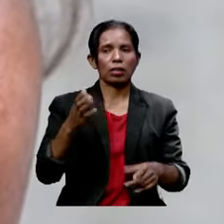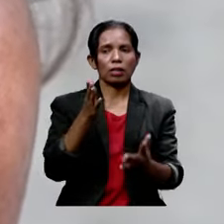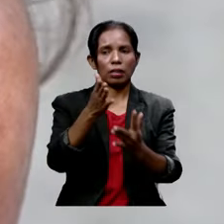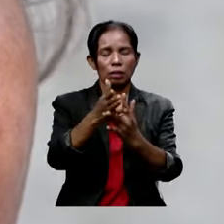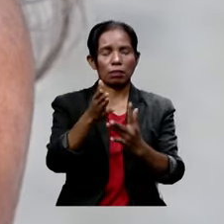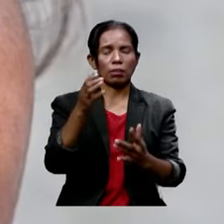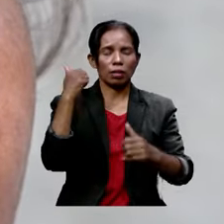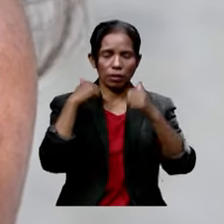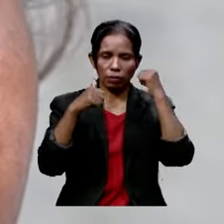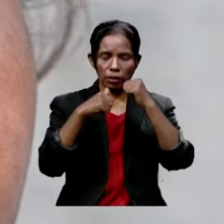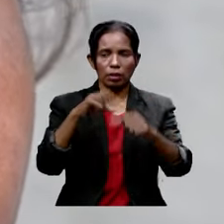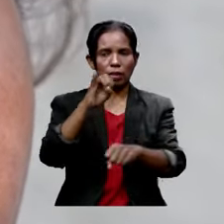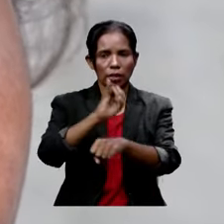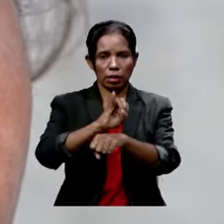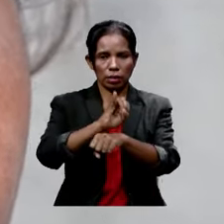igreja nia.